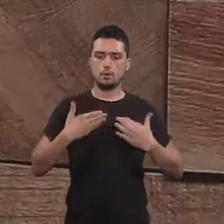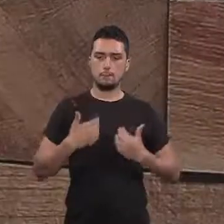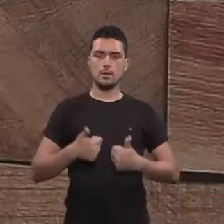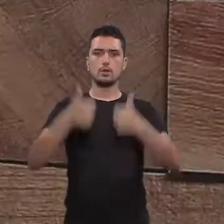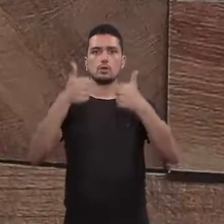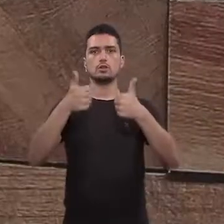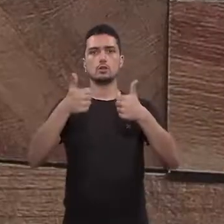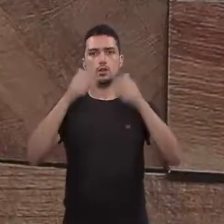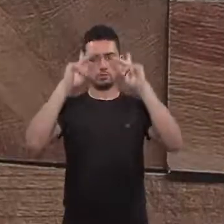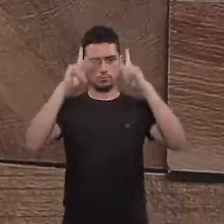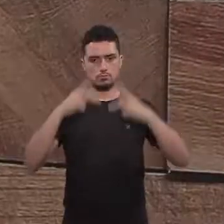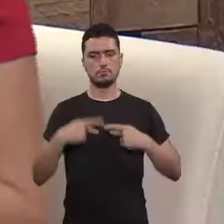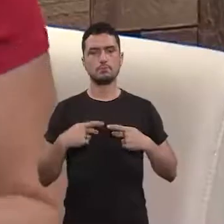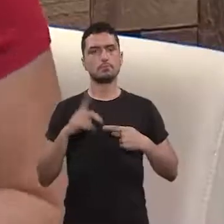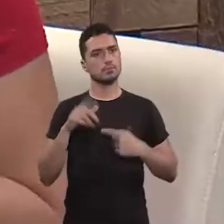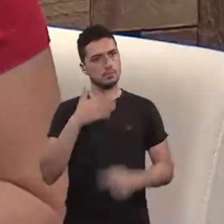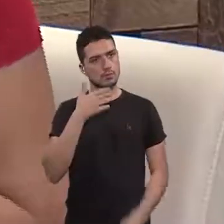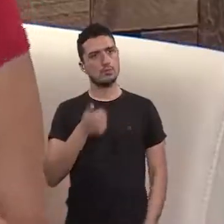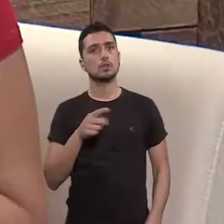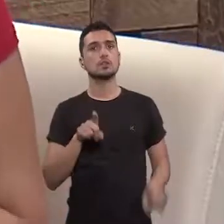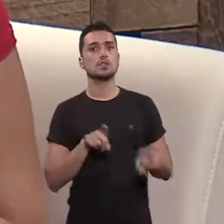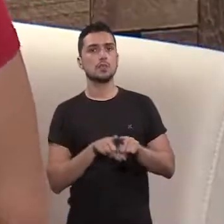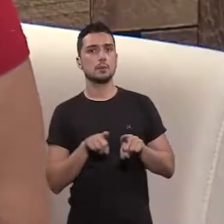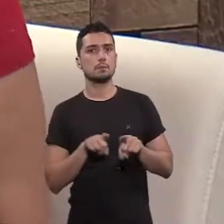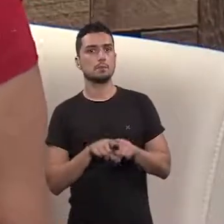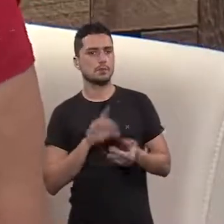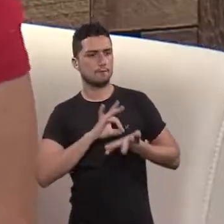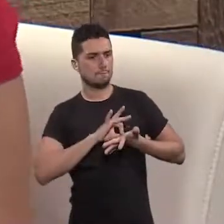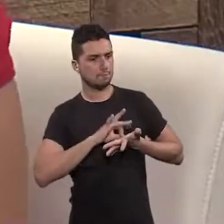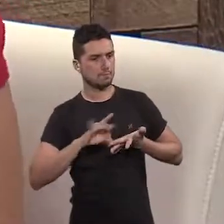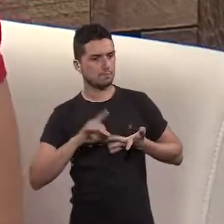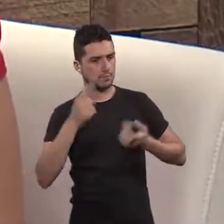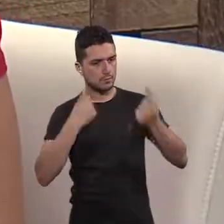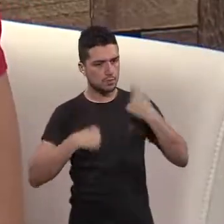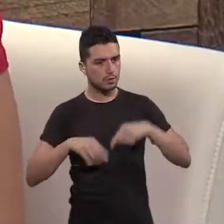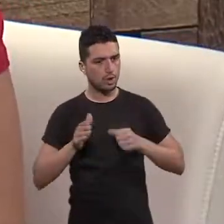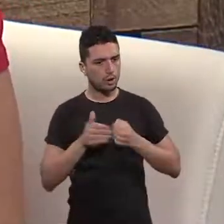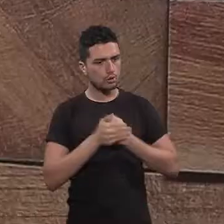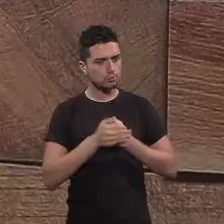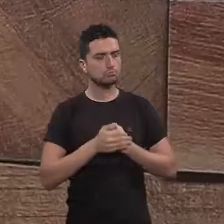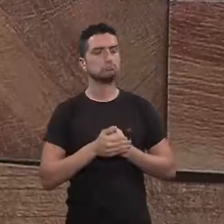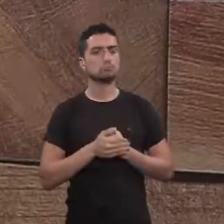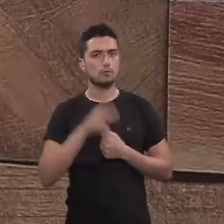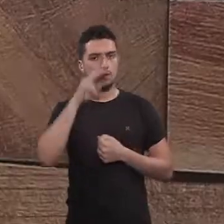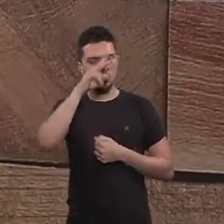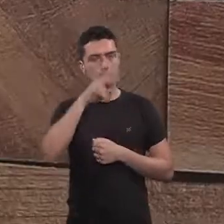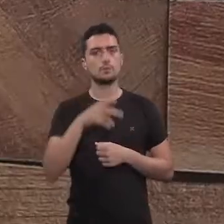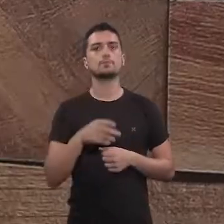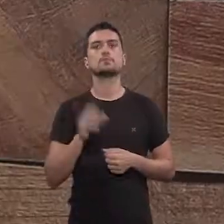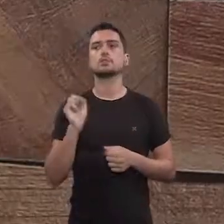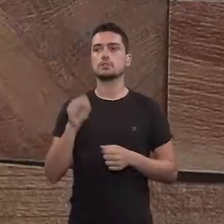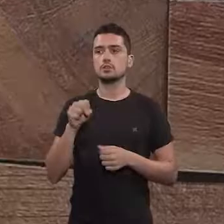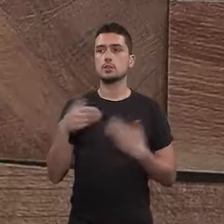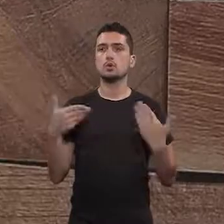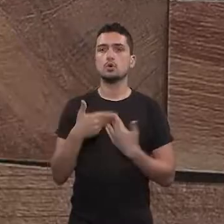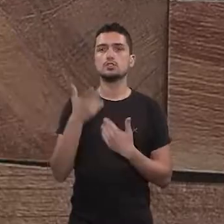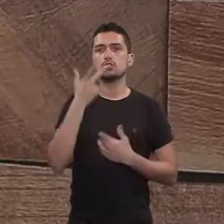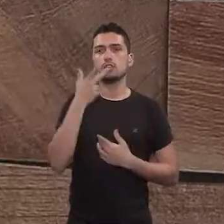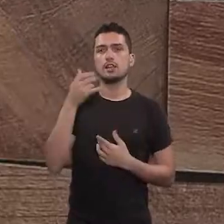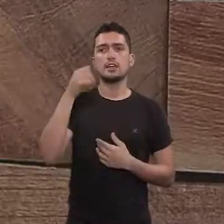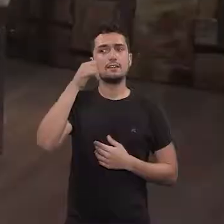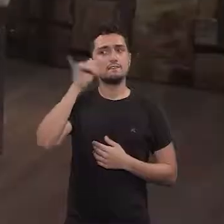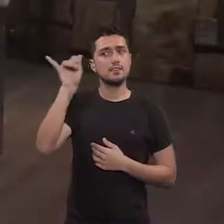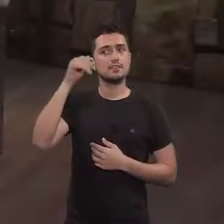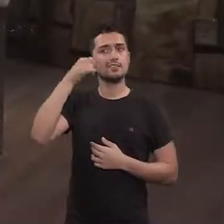processo. Porque até o sistema imunológico dele é mais fortalecido. Porque hoje nós só falamos de prevenção das